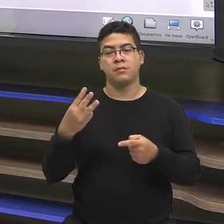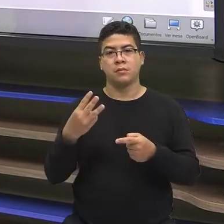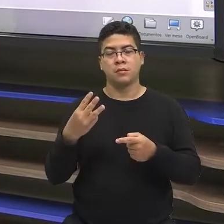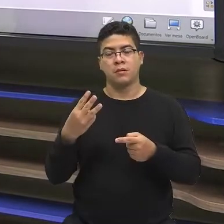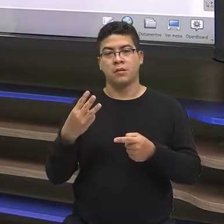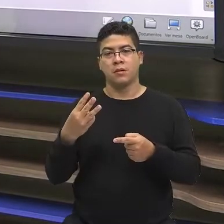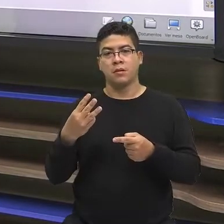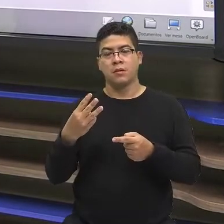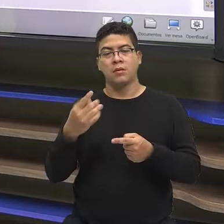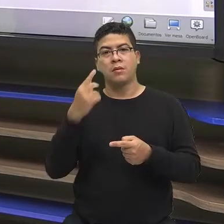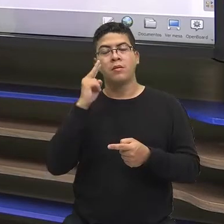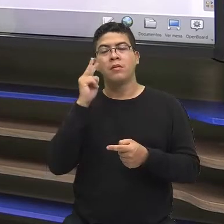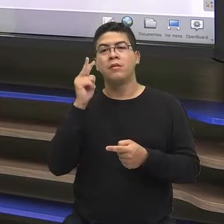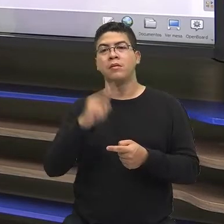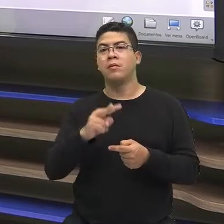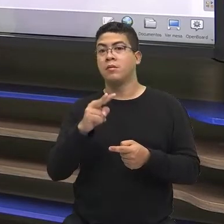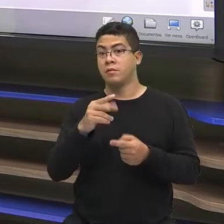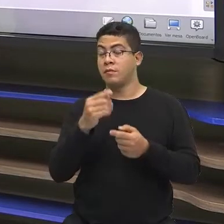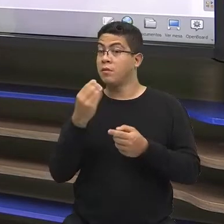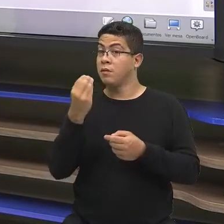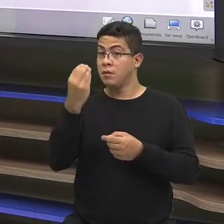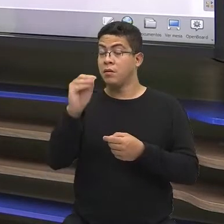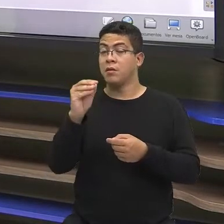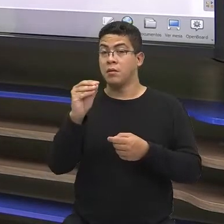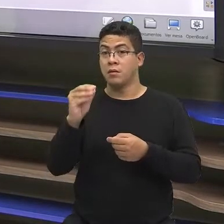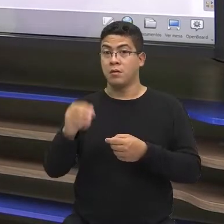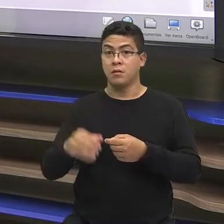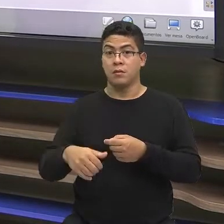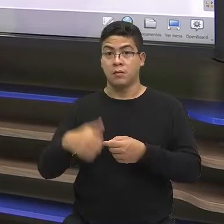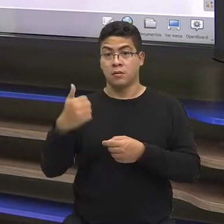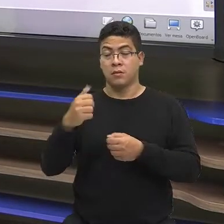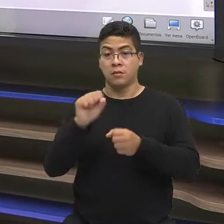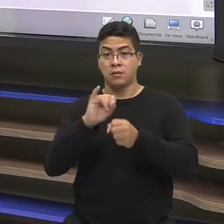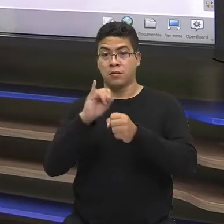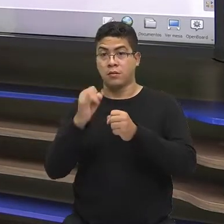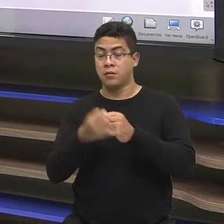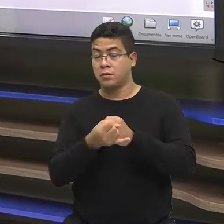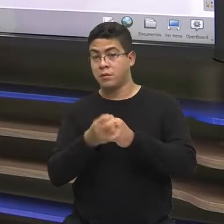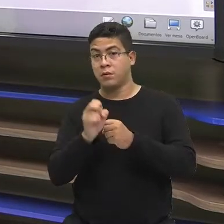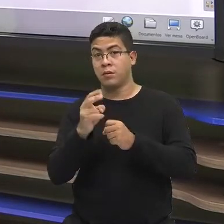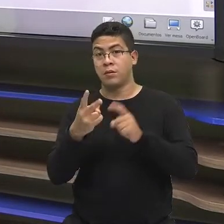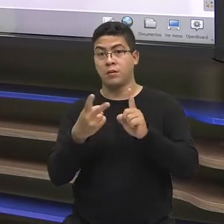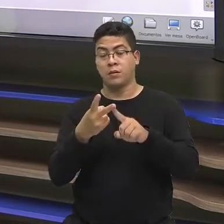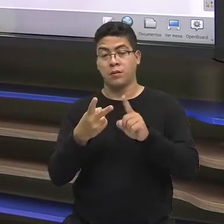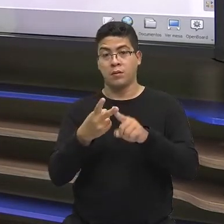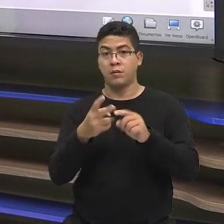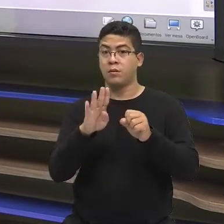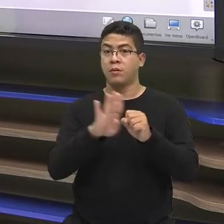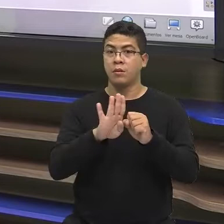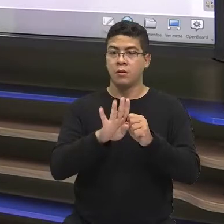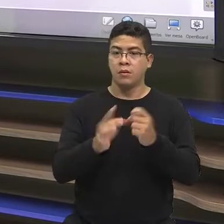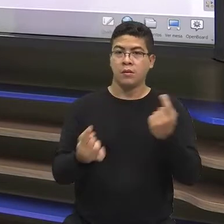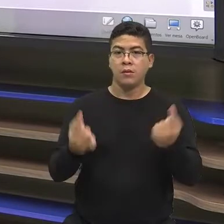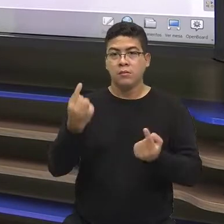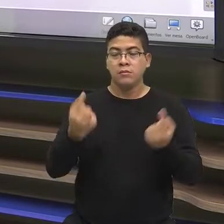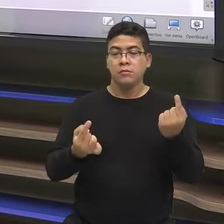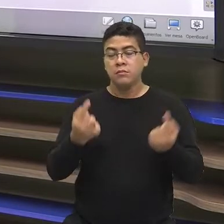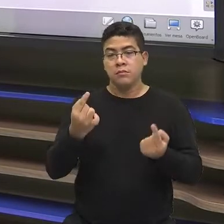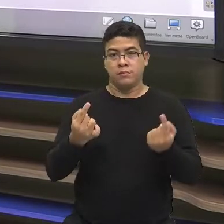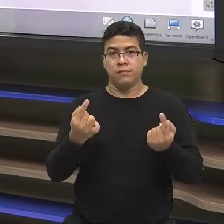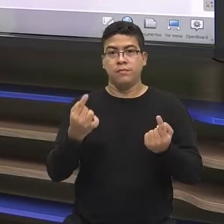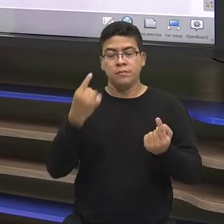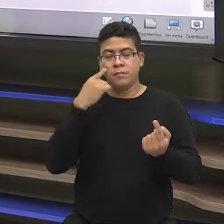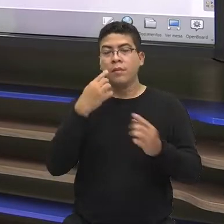vai observar e vai indicar se é adjetivo ou se é substantivo, se ele está nomeando um ser ou se ele